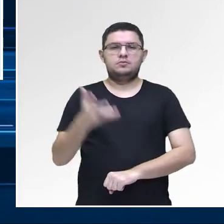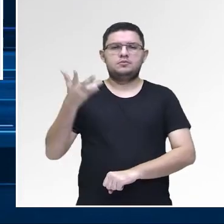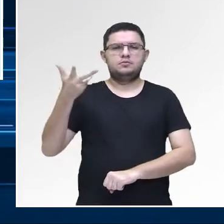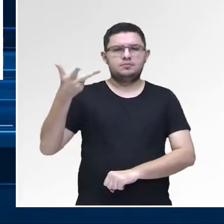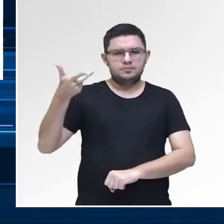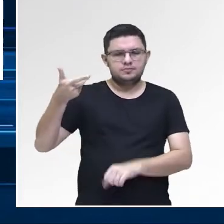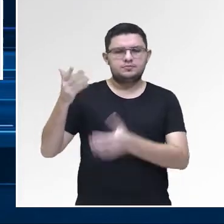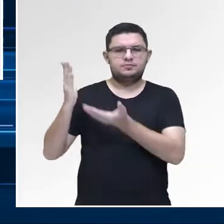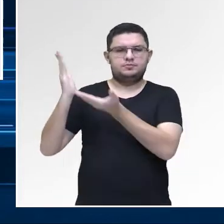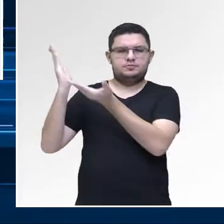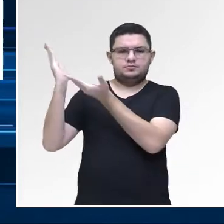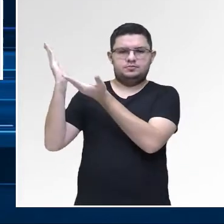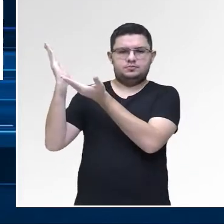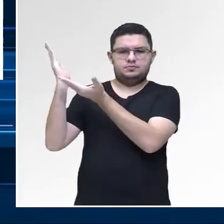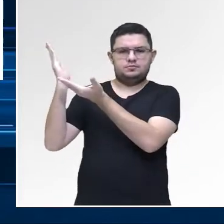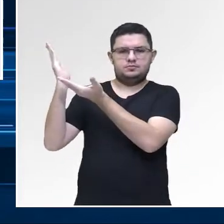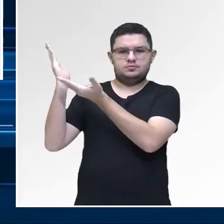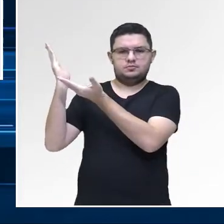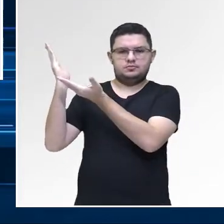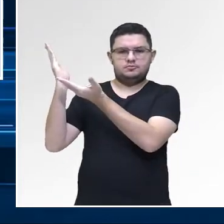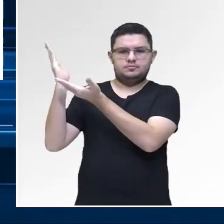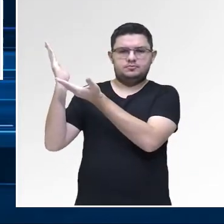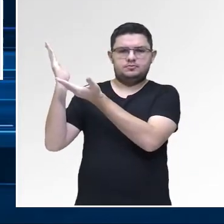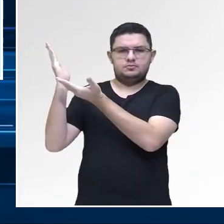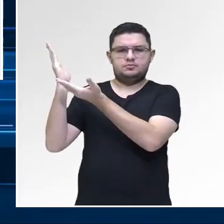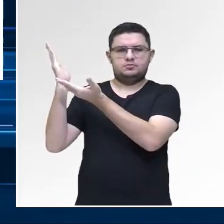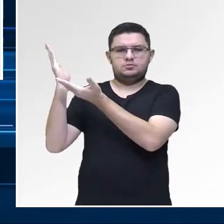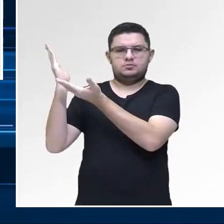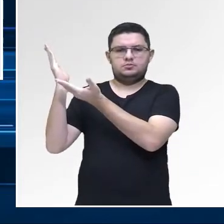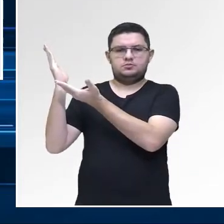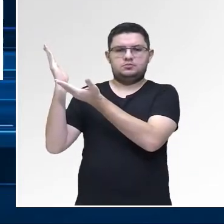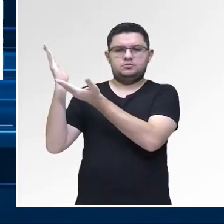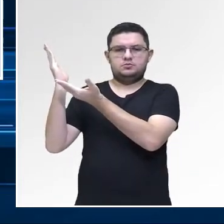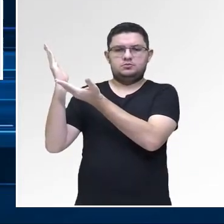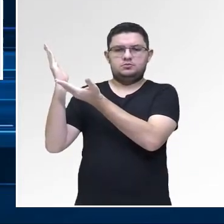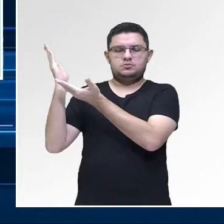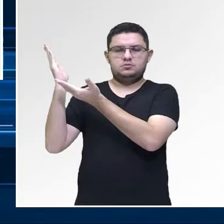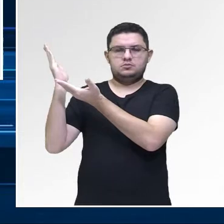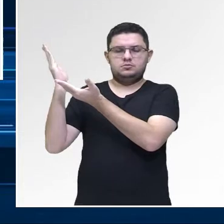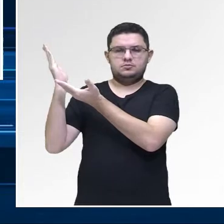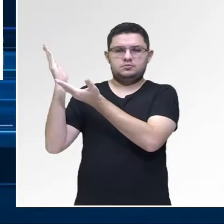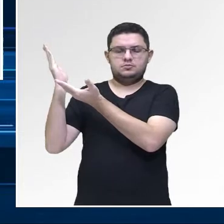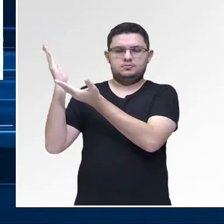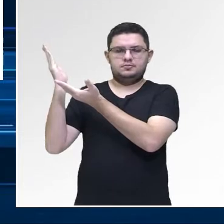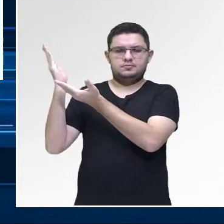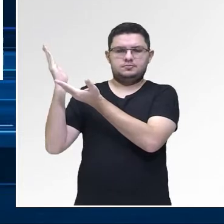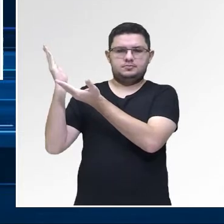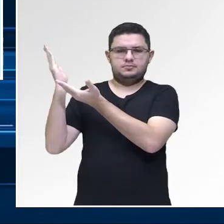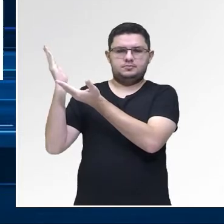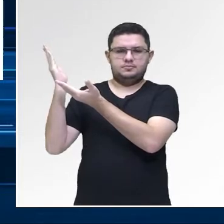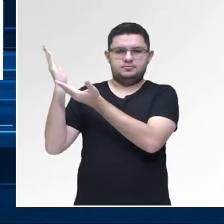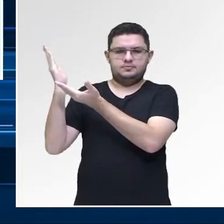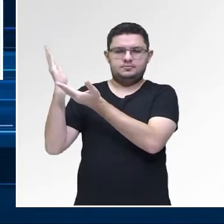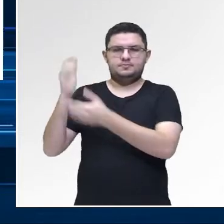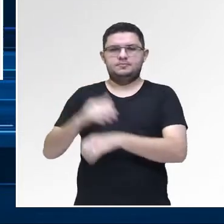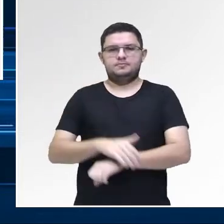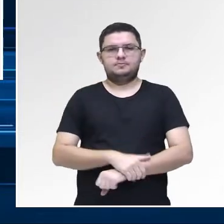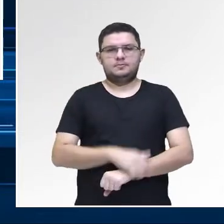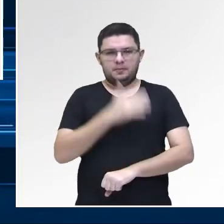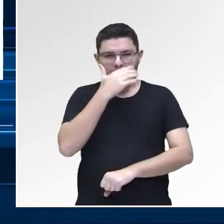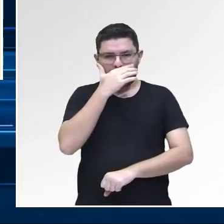Habilidade: analisar o processo de urbanização do Brasil no contexto mundial.